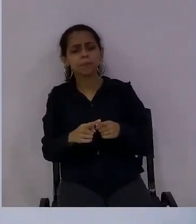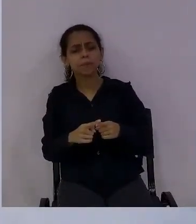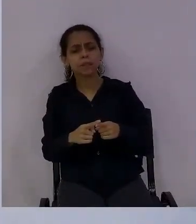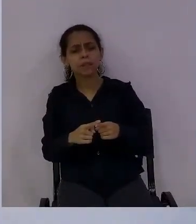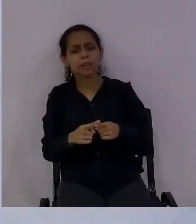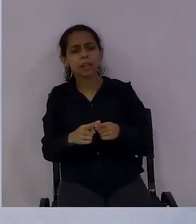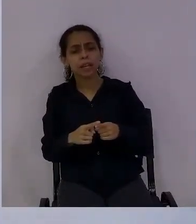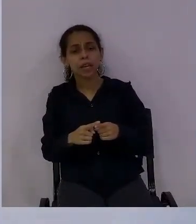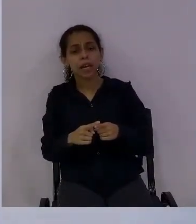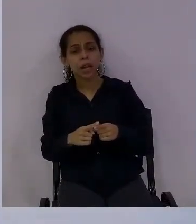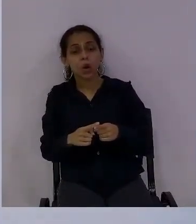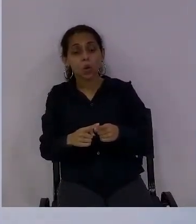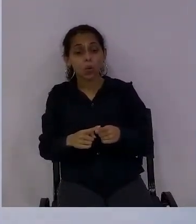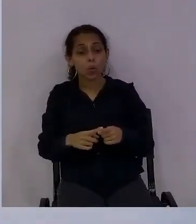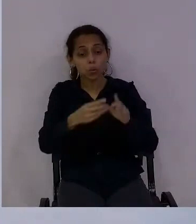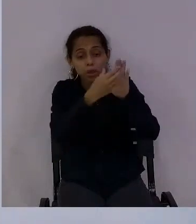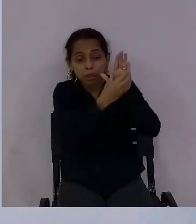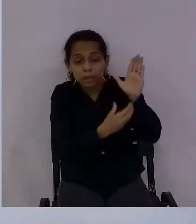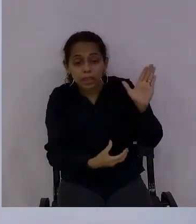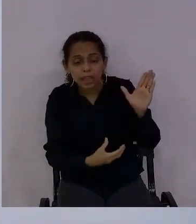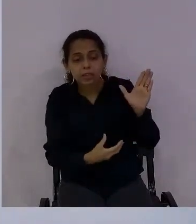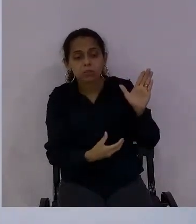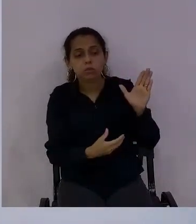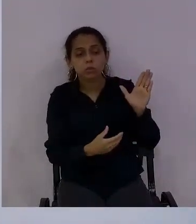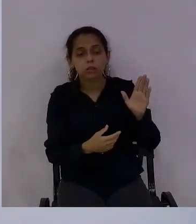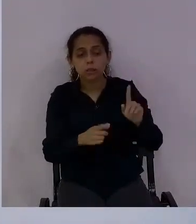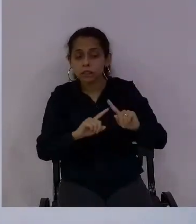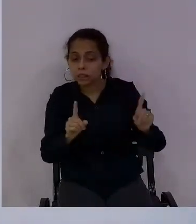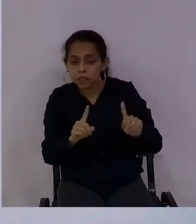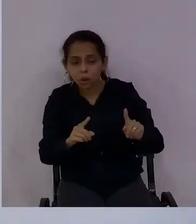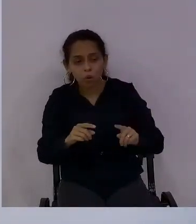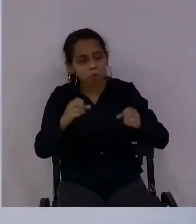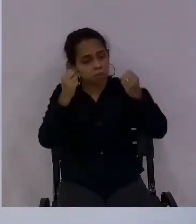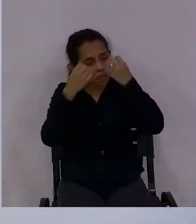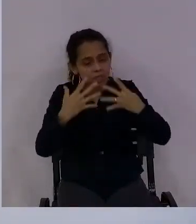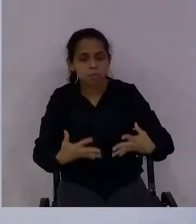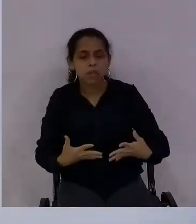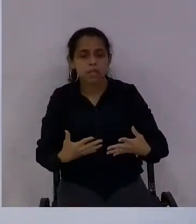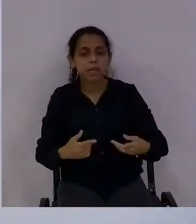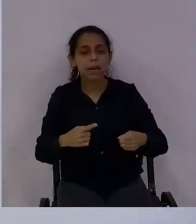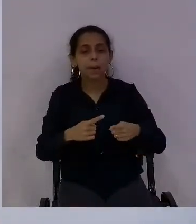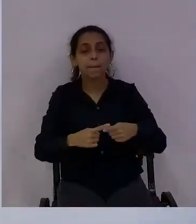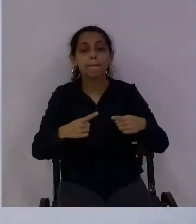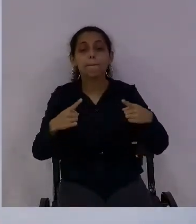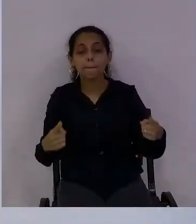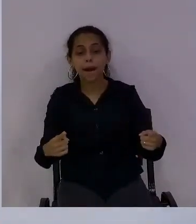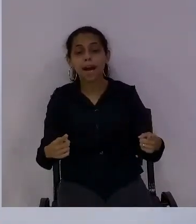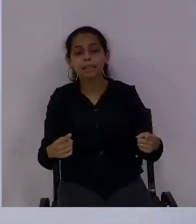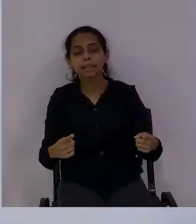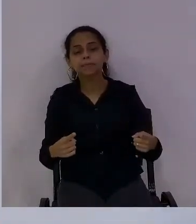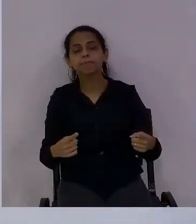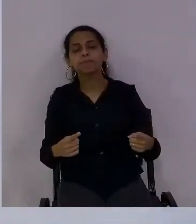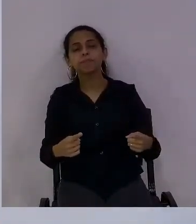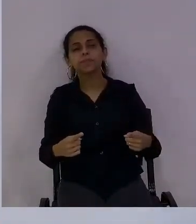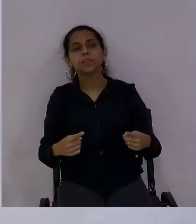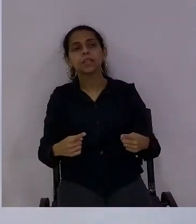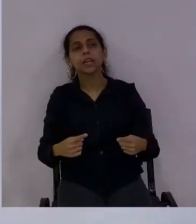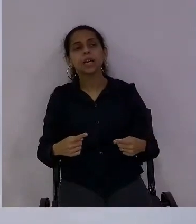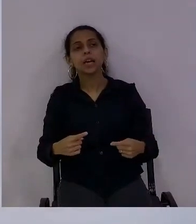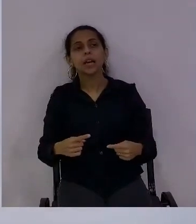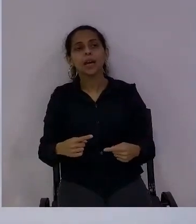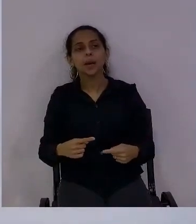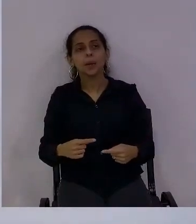aconteceu porque Maria o levou de volta. E esse resgate se dava pelo pagamento de 5 ciclos de